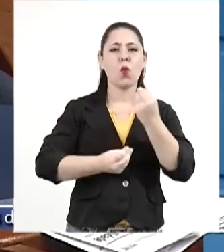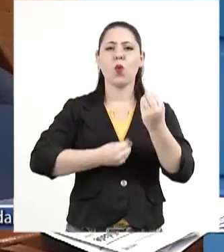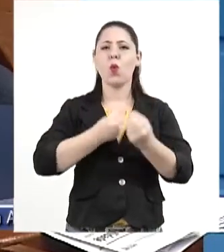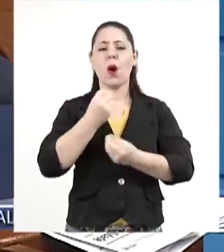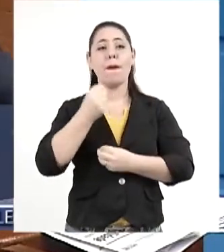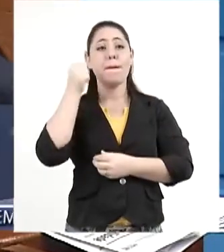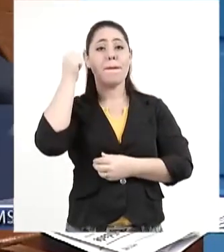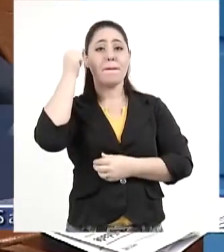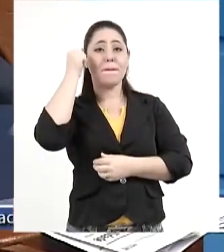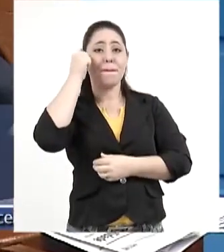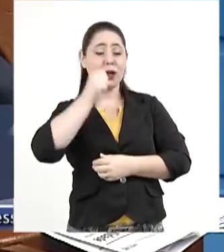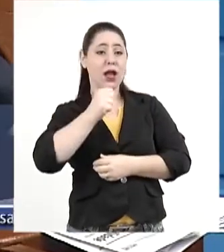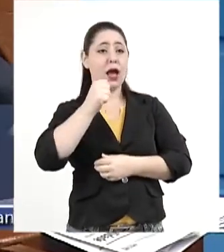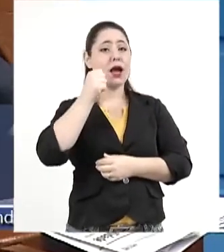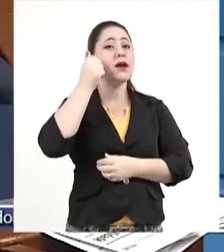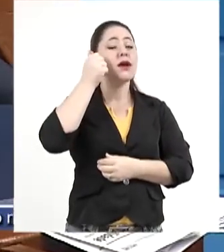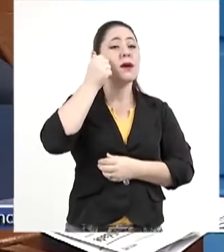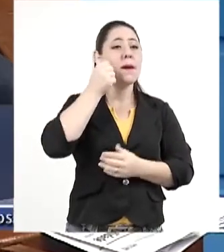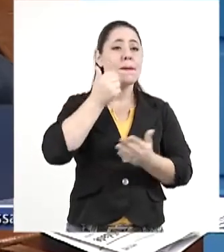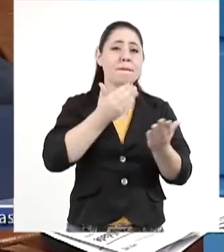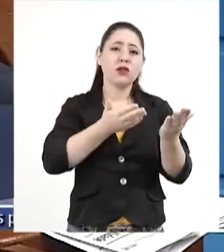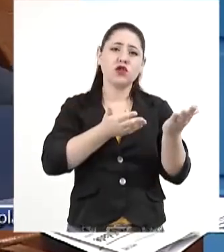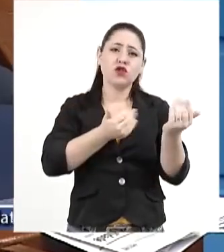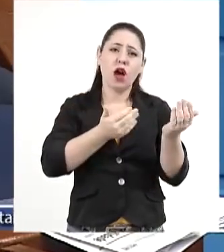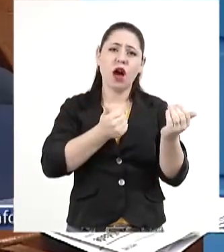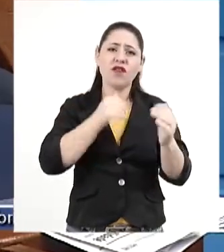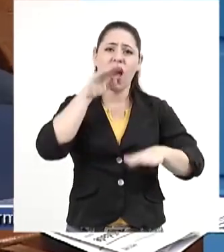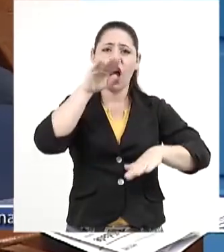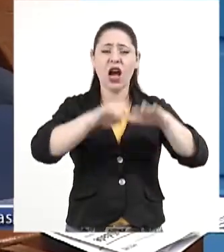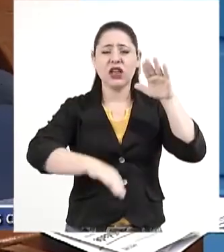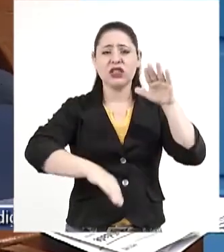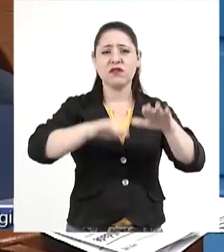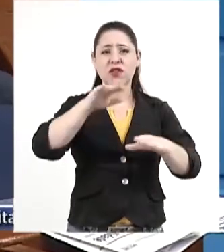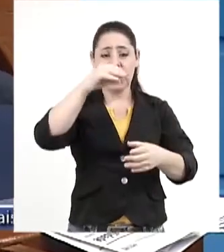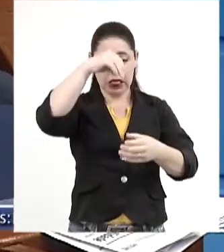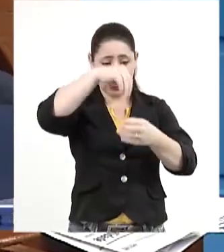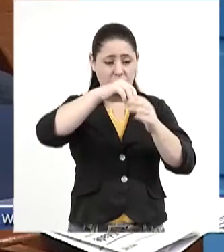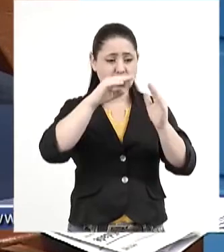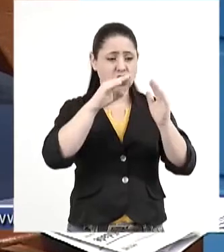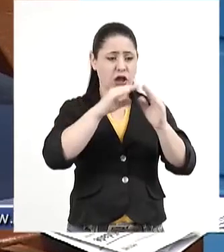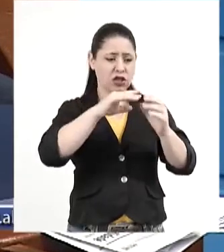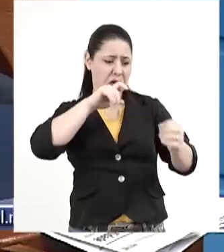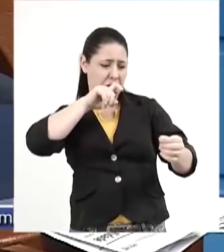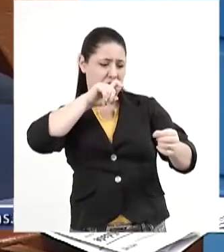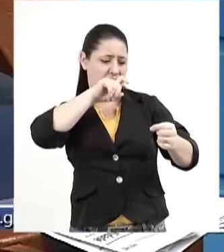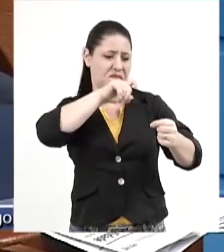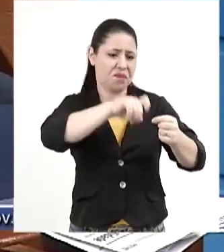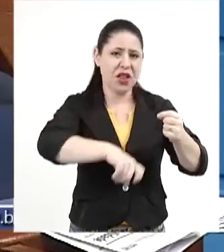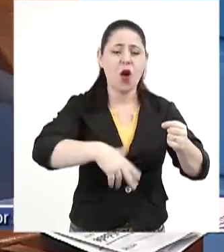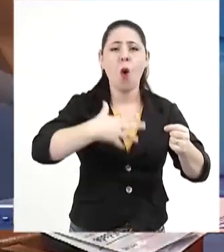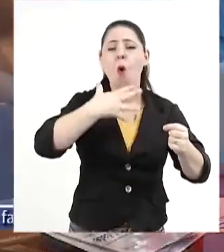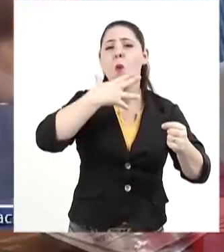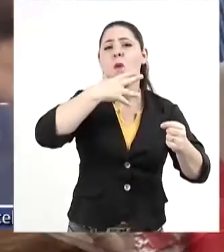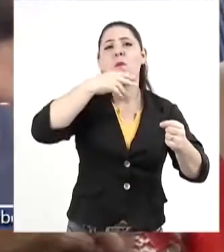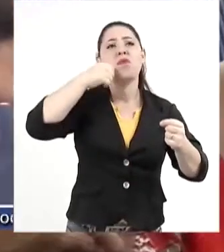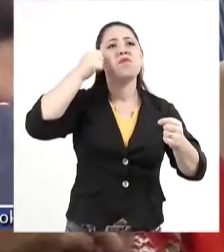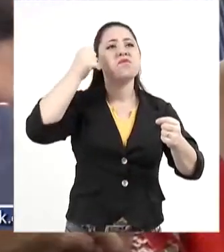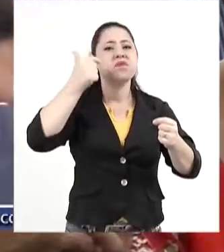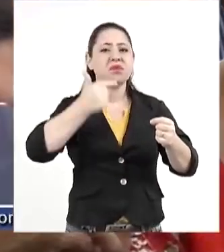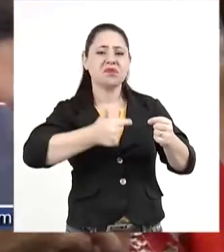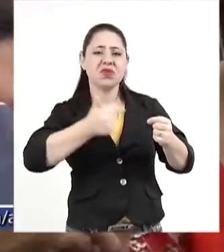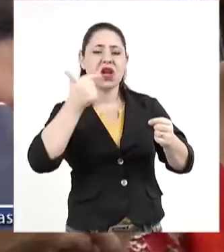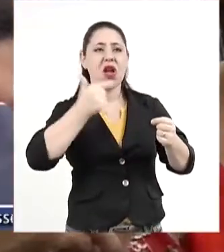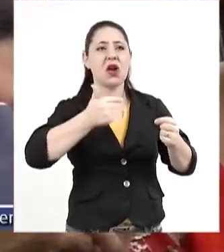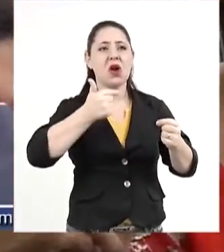da mulher menina, que muitas vezes é abusada dentro de casa pelo padrasto, por um irmão mais velho, por